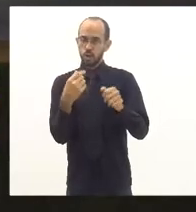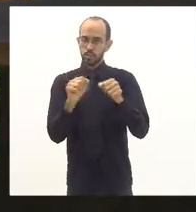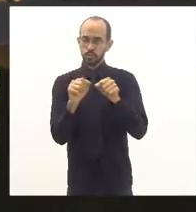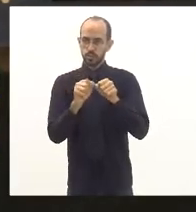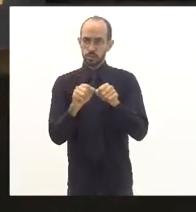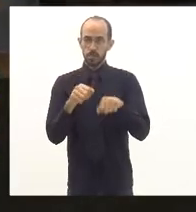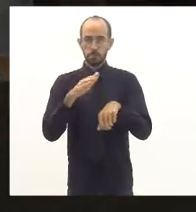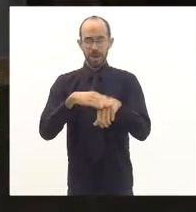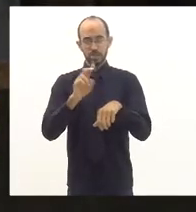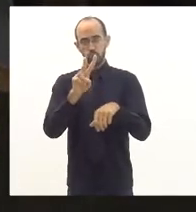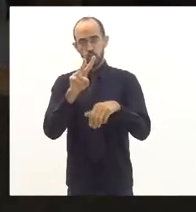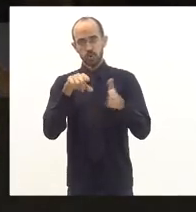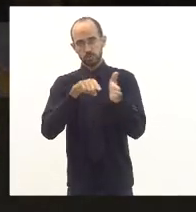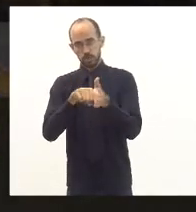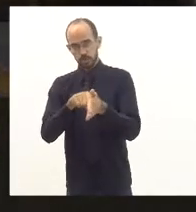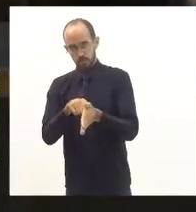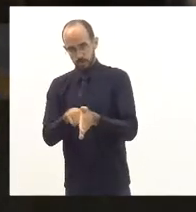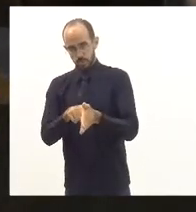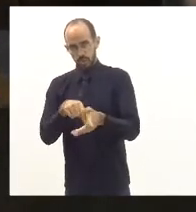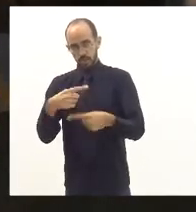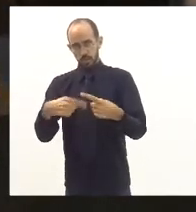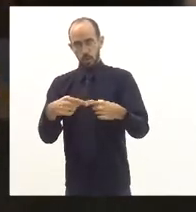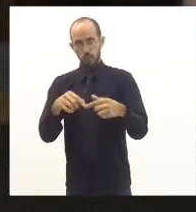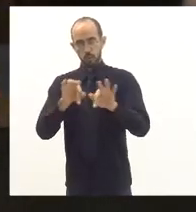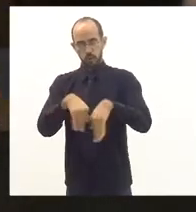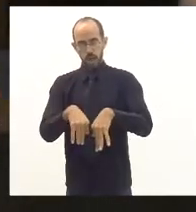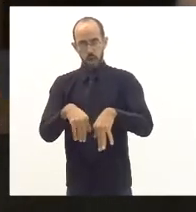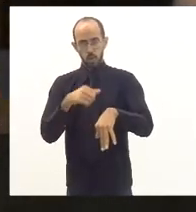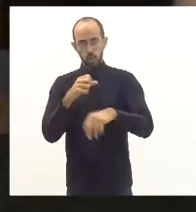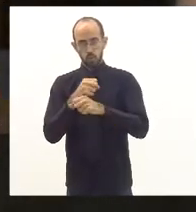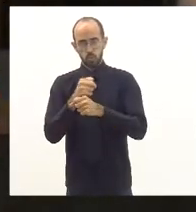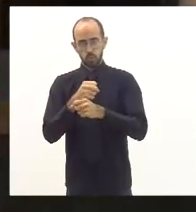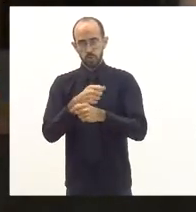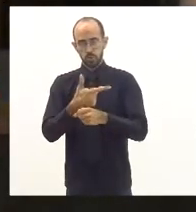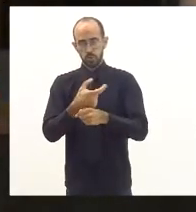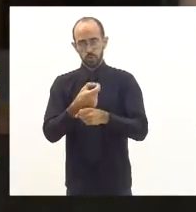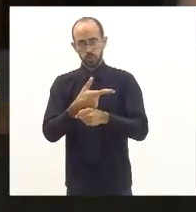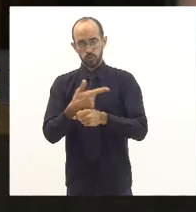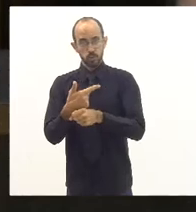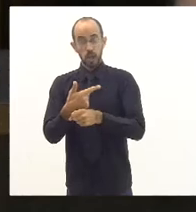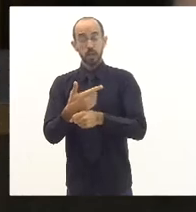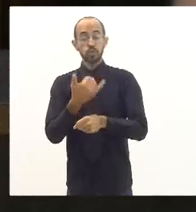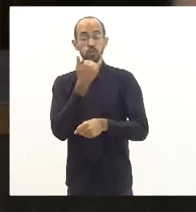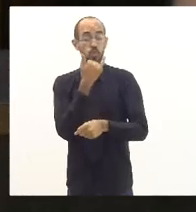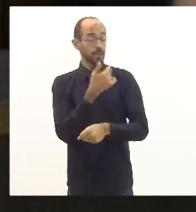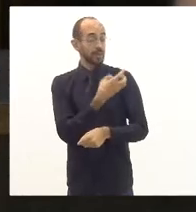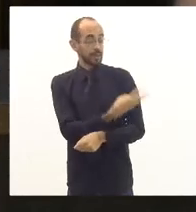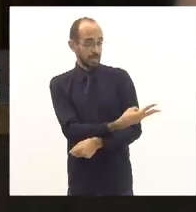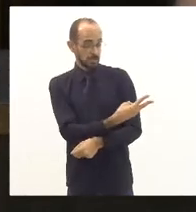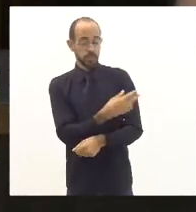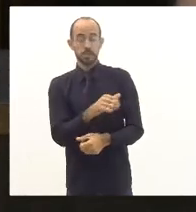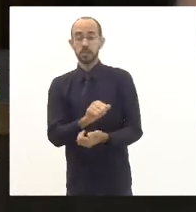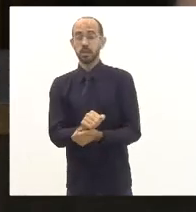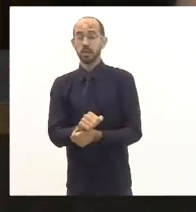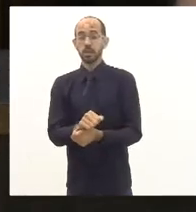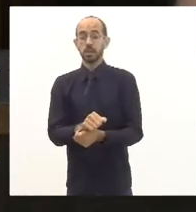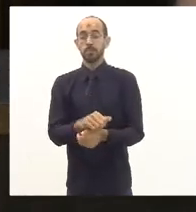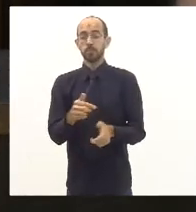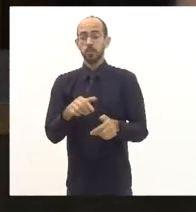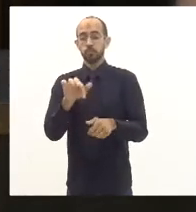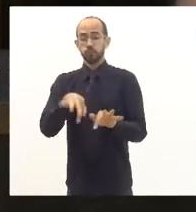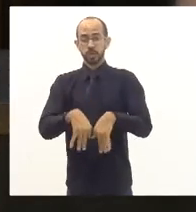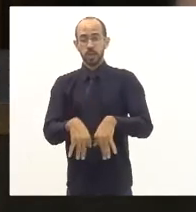a gente vai poder apresentar isso. São três. Que está